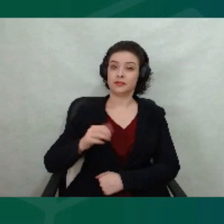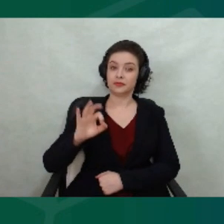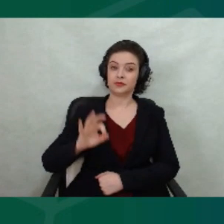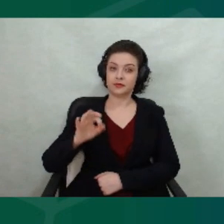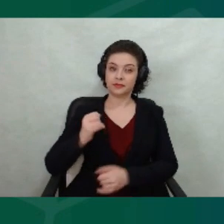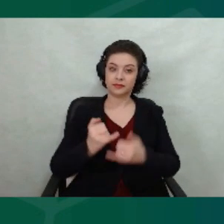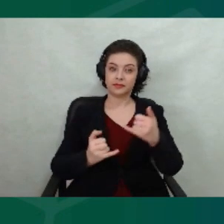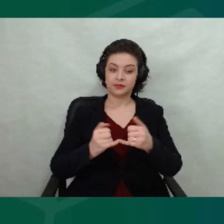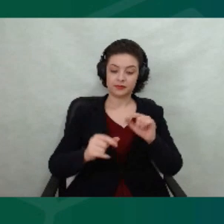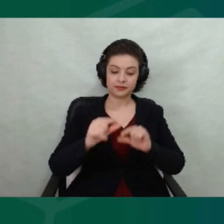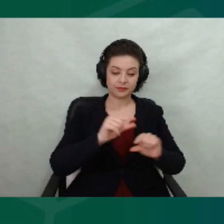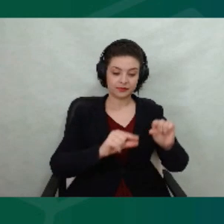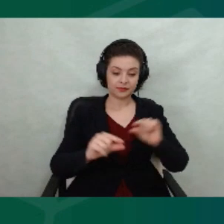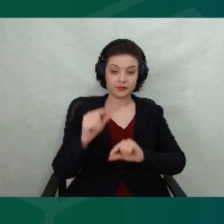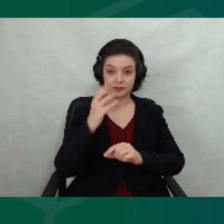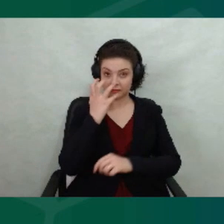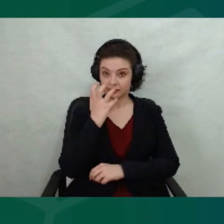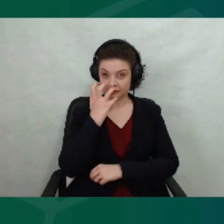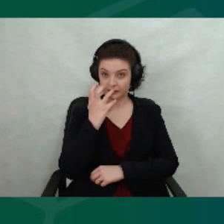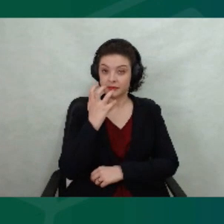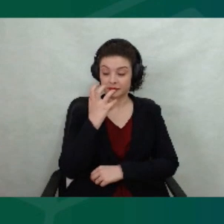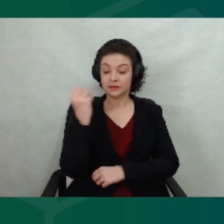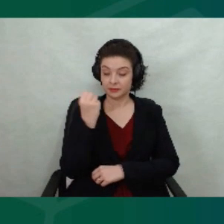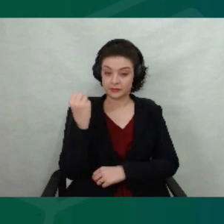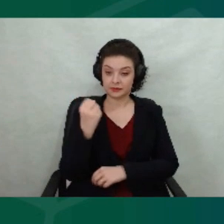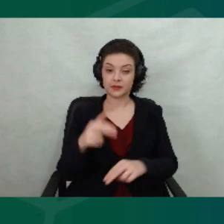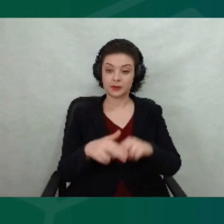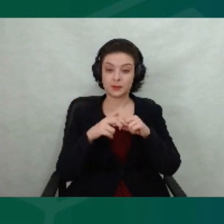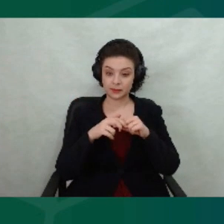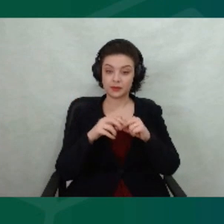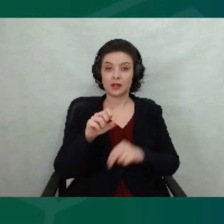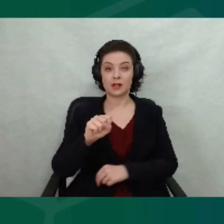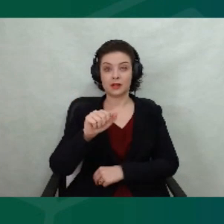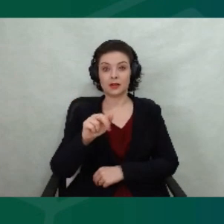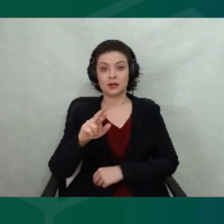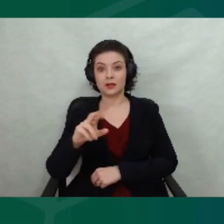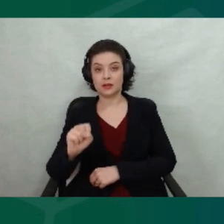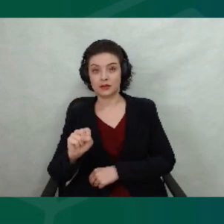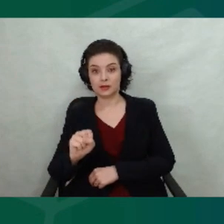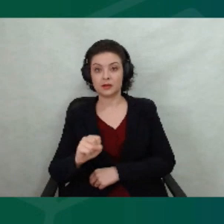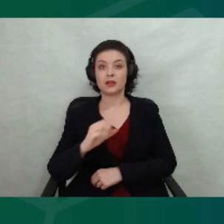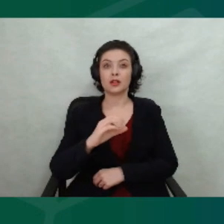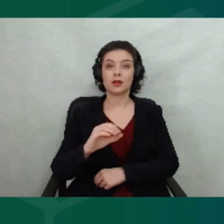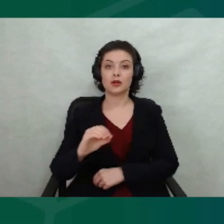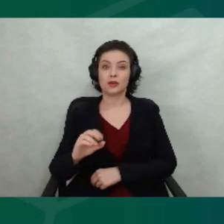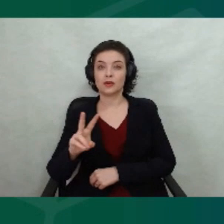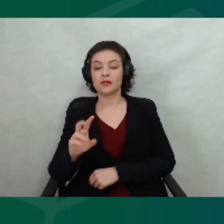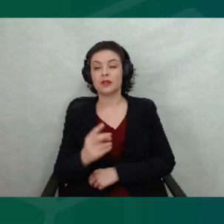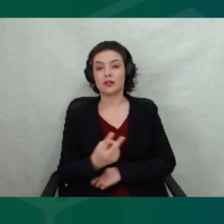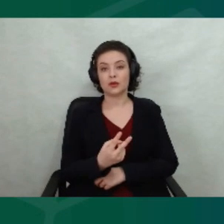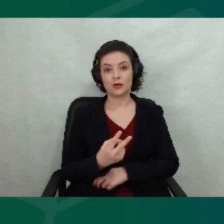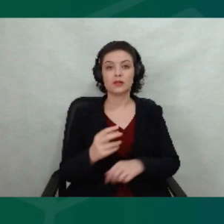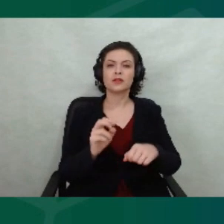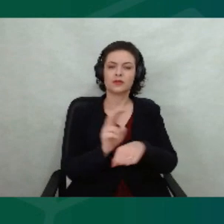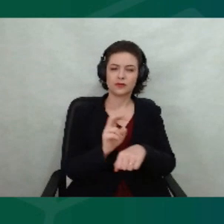respiratório grave, né? Por isso ele é chamado de SARS-CoV-2. Né? Então, SARS-CoV-2 é